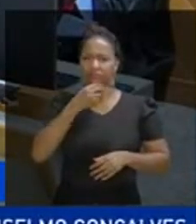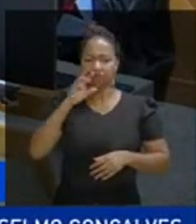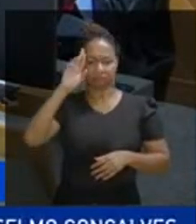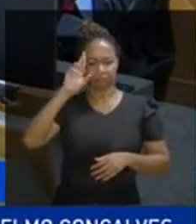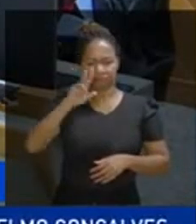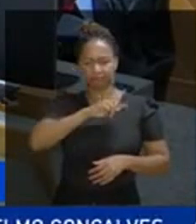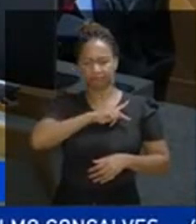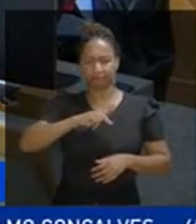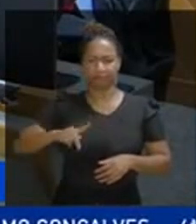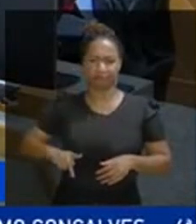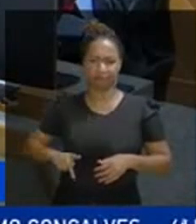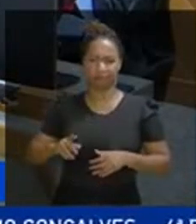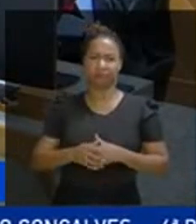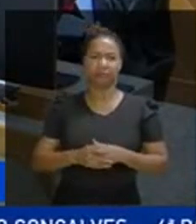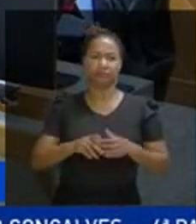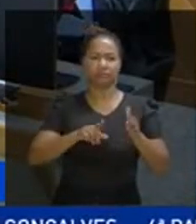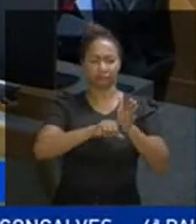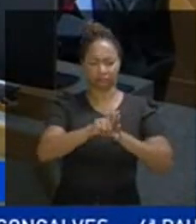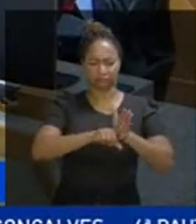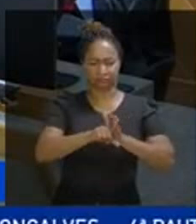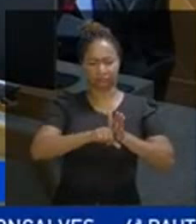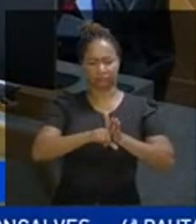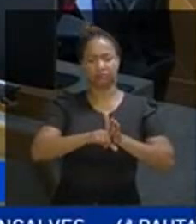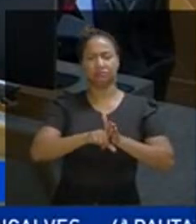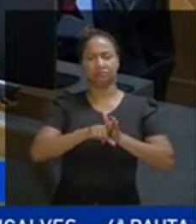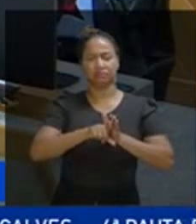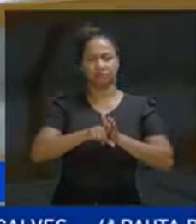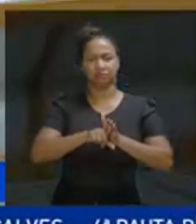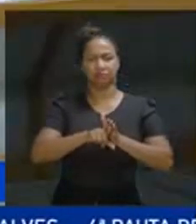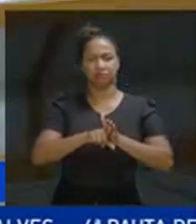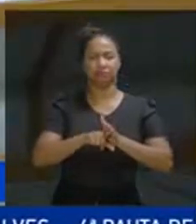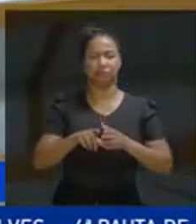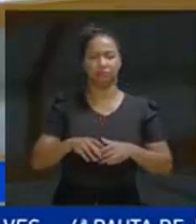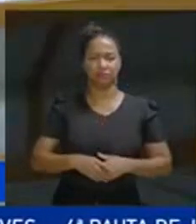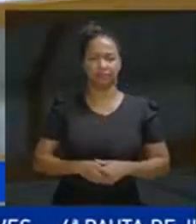Senhor presidente, eu analisando aqui